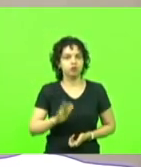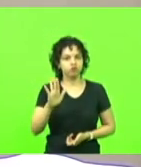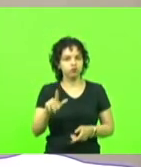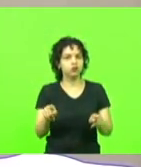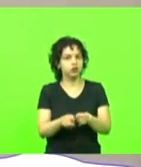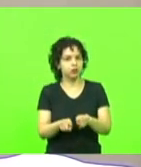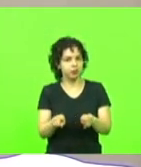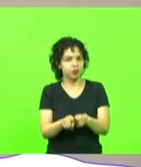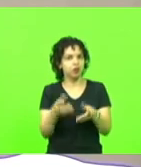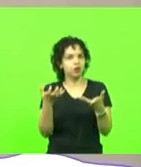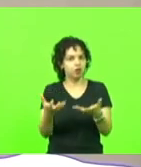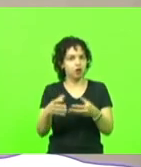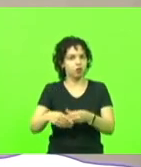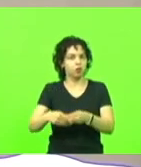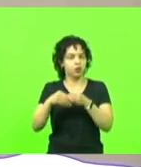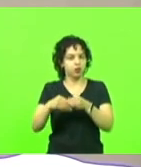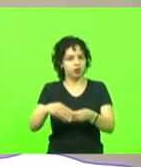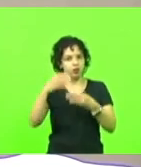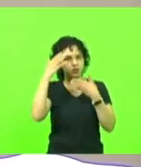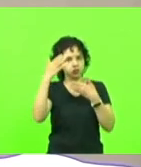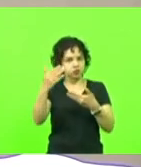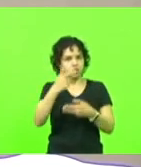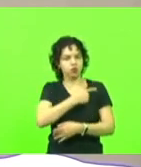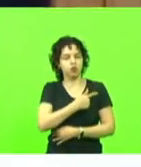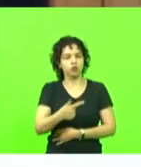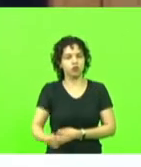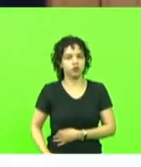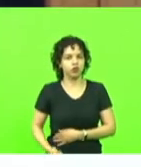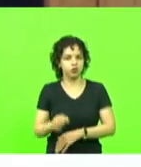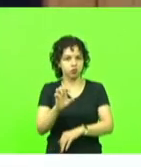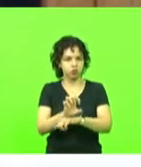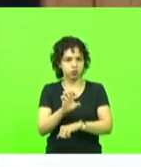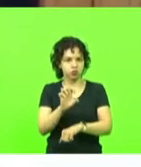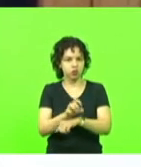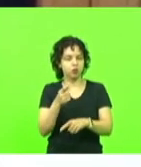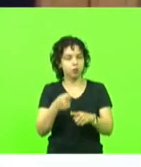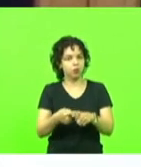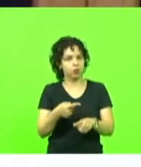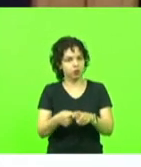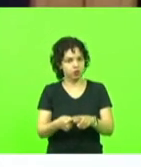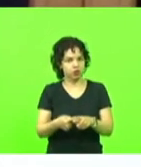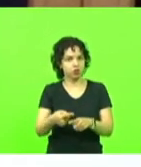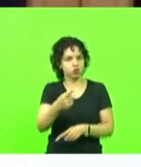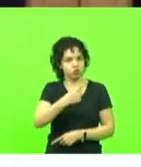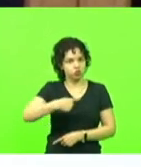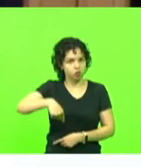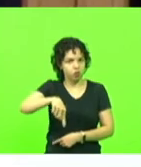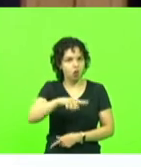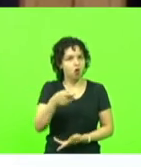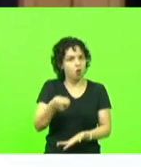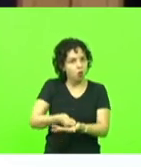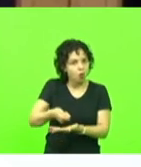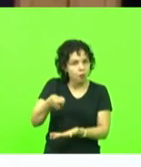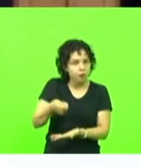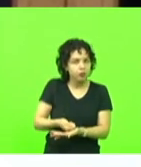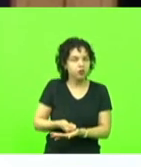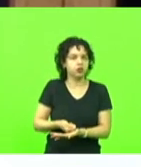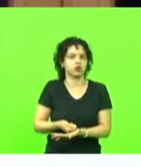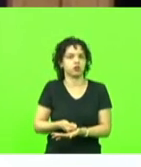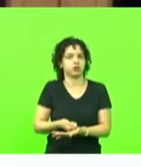quero cumprimentar e agradecer o governo do Estado, porque quando nós cobramos,